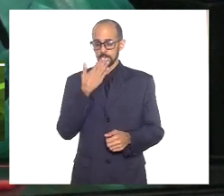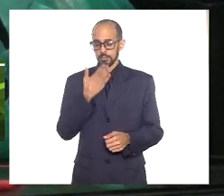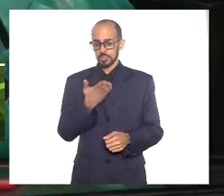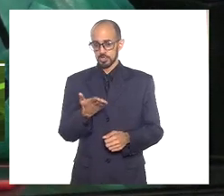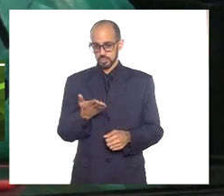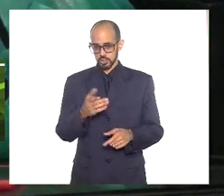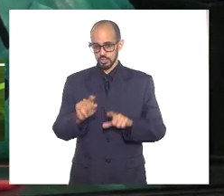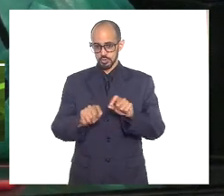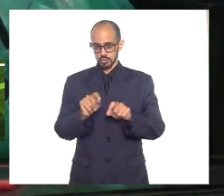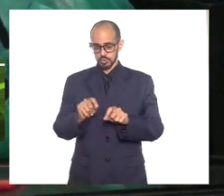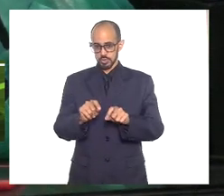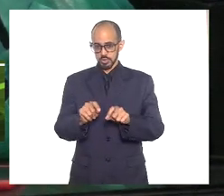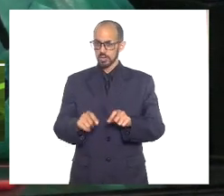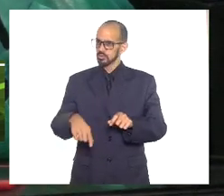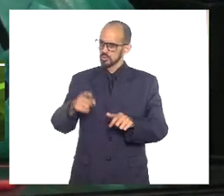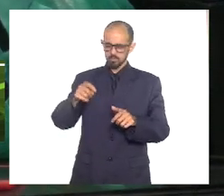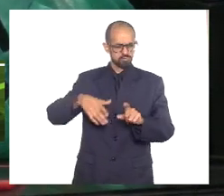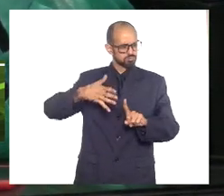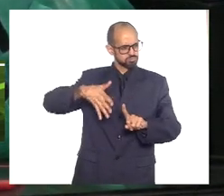fez muito bem,